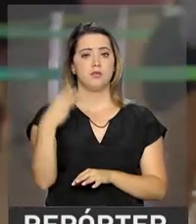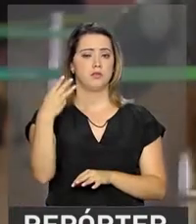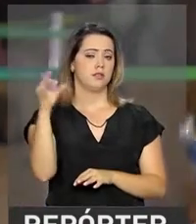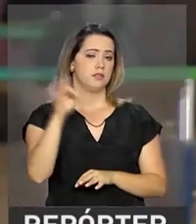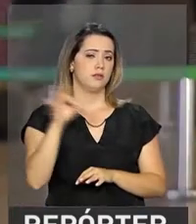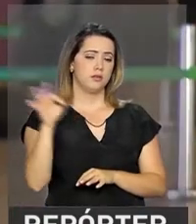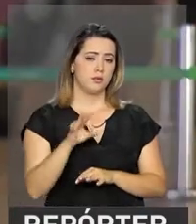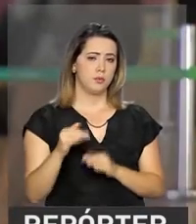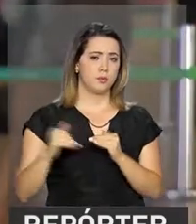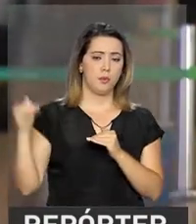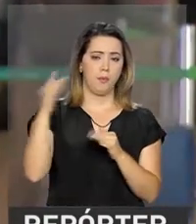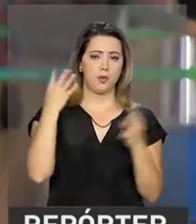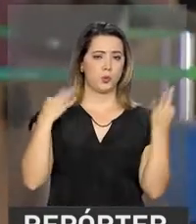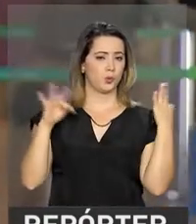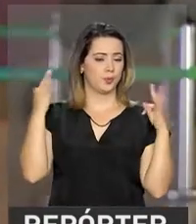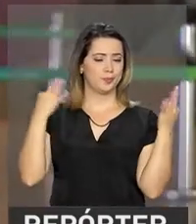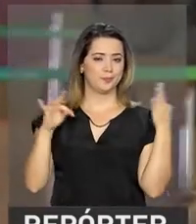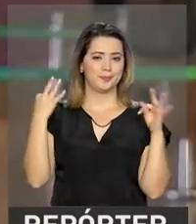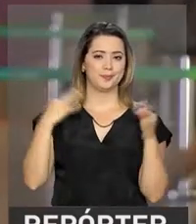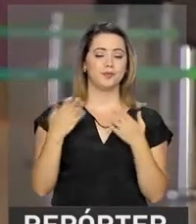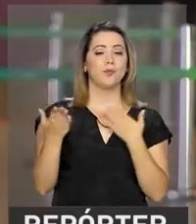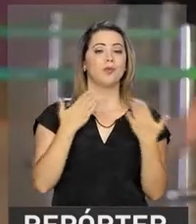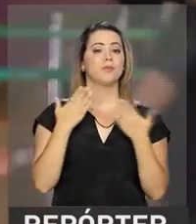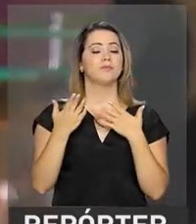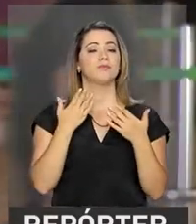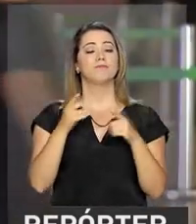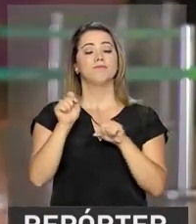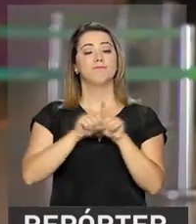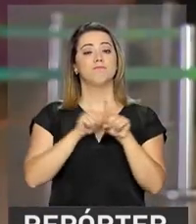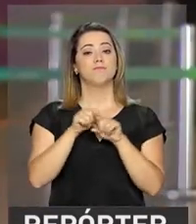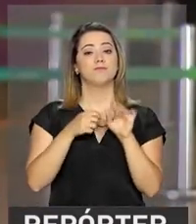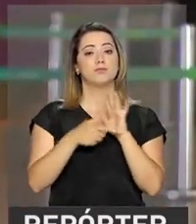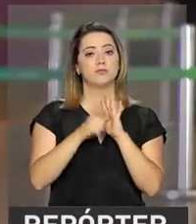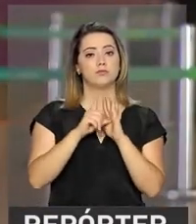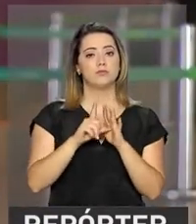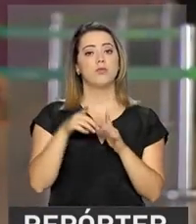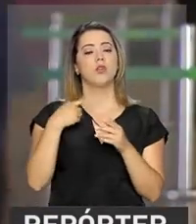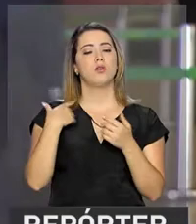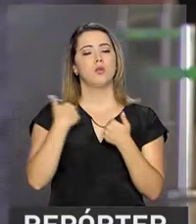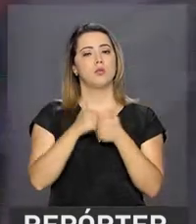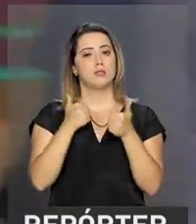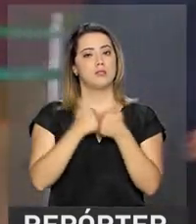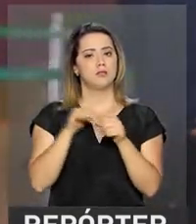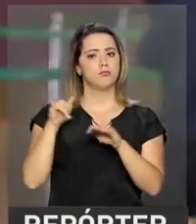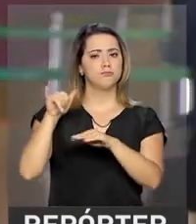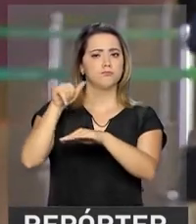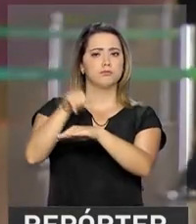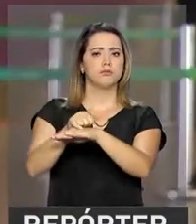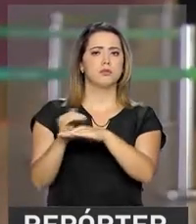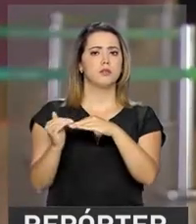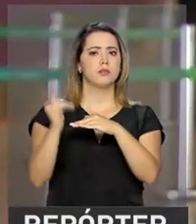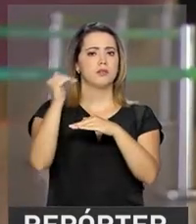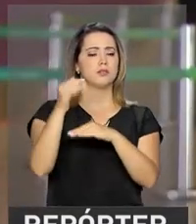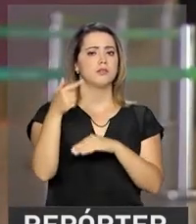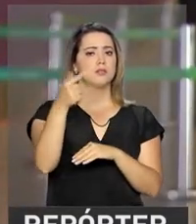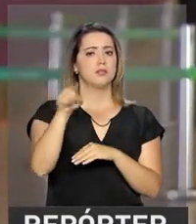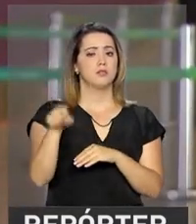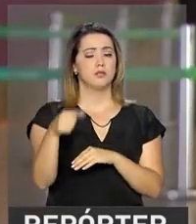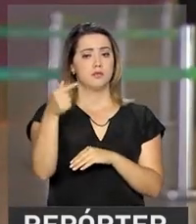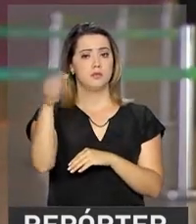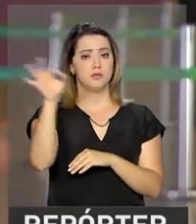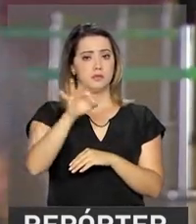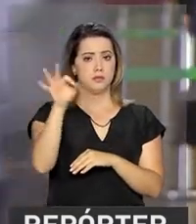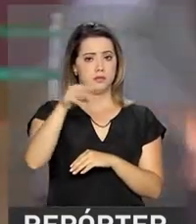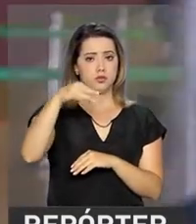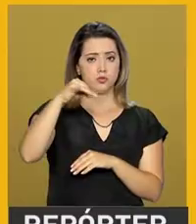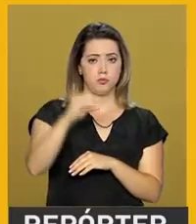turísticas no mês de junho se comparado ao mês anterior o transporte aéreo foi o que mais cresceu com aumento de 7,7 por cento de